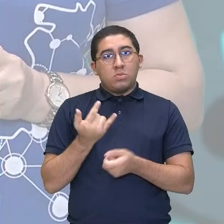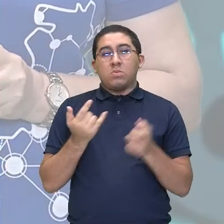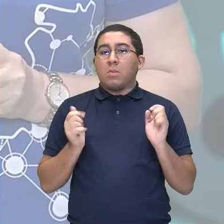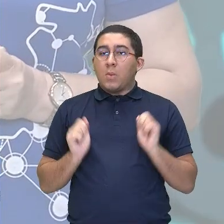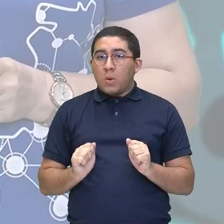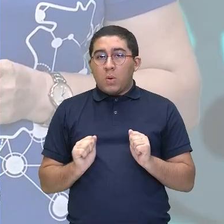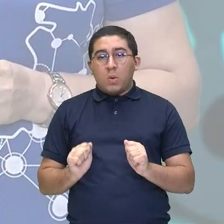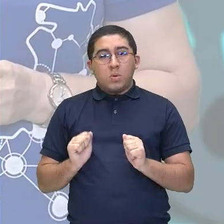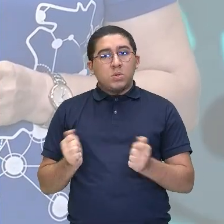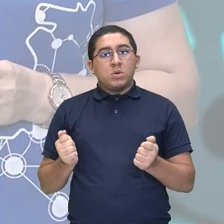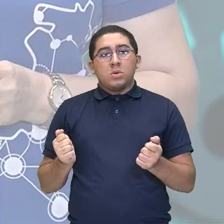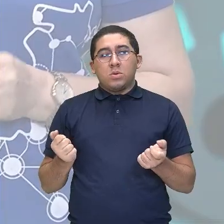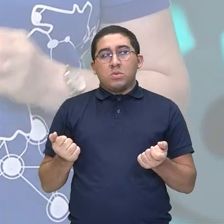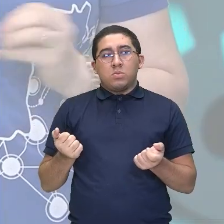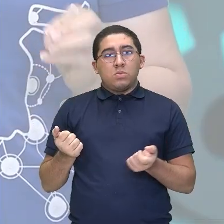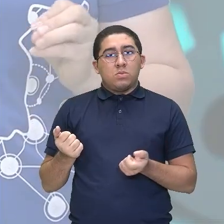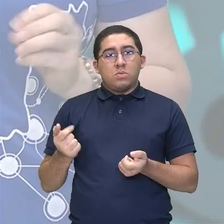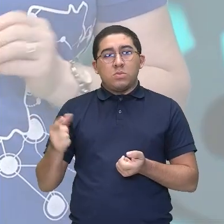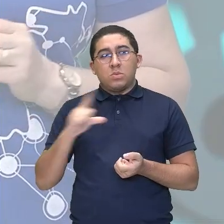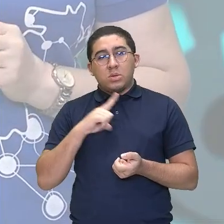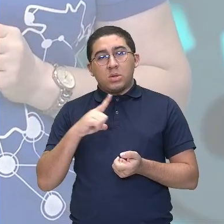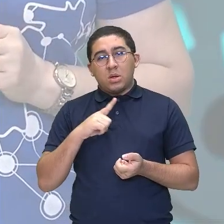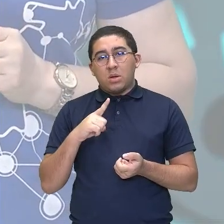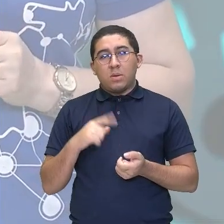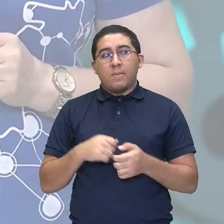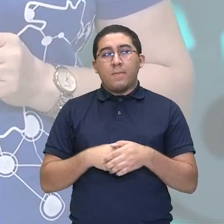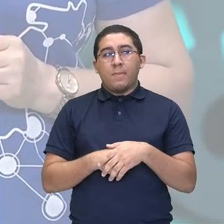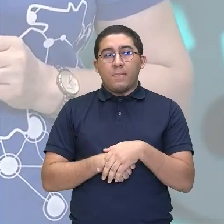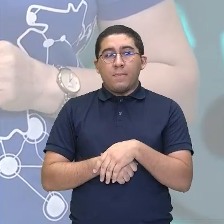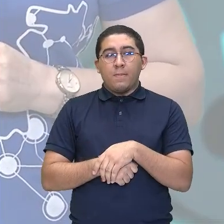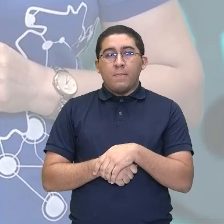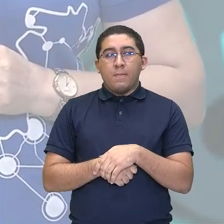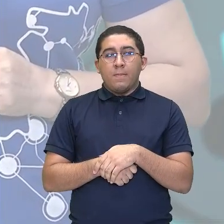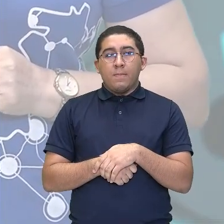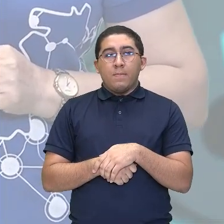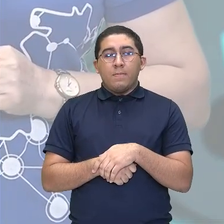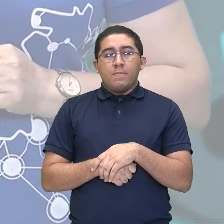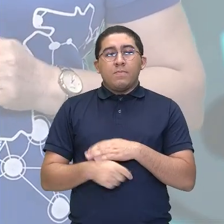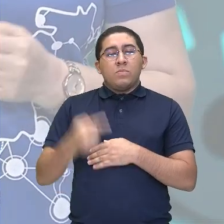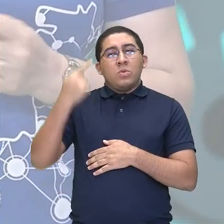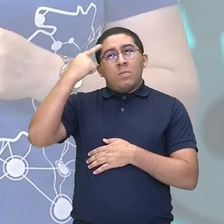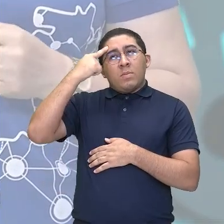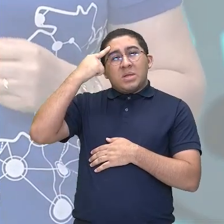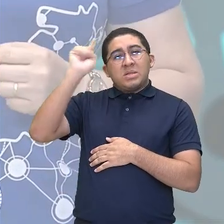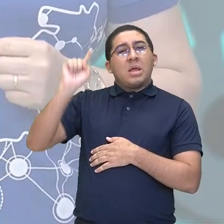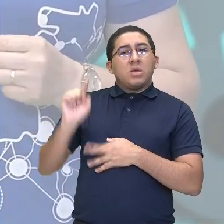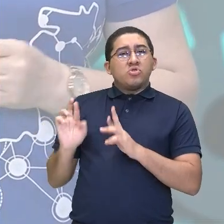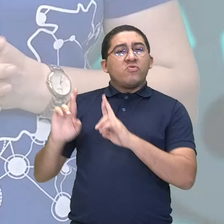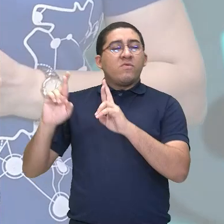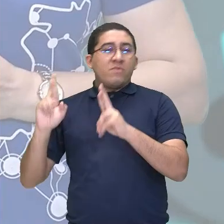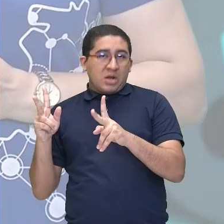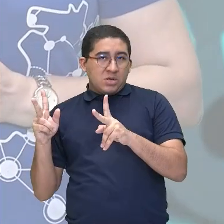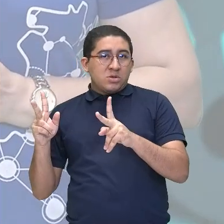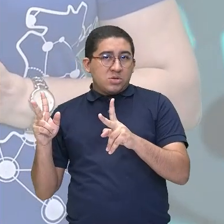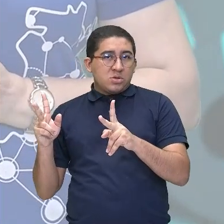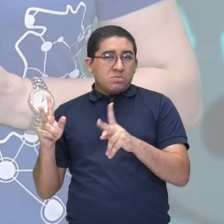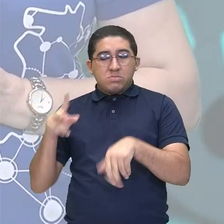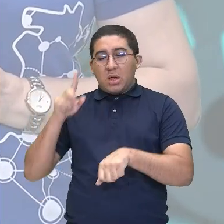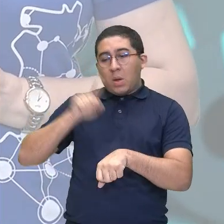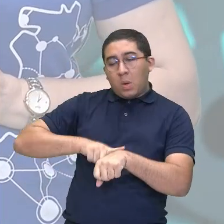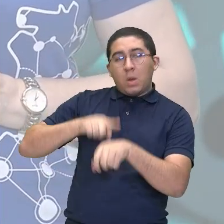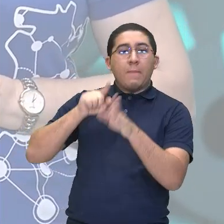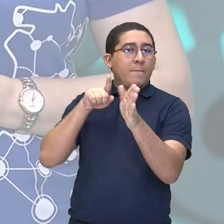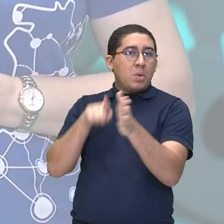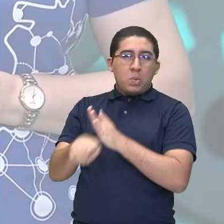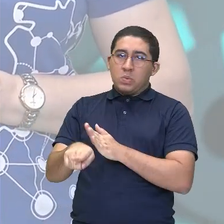ele pega, de vez em quando ele pega um ponto que não está na entrevista dele e logo ele já faz a pergunta